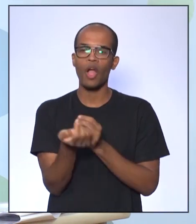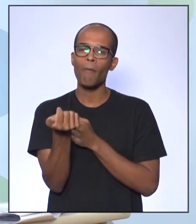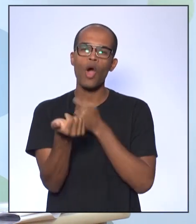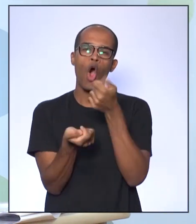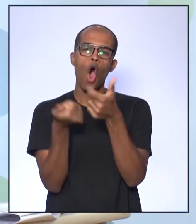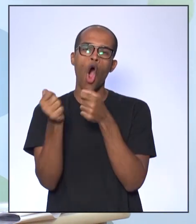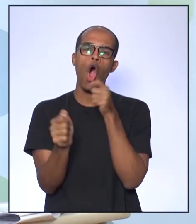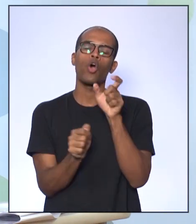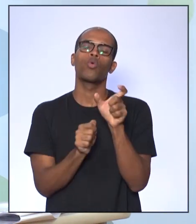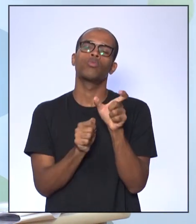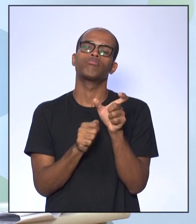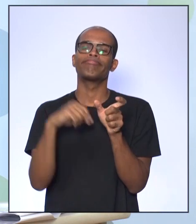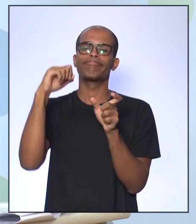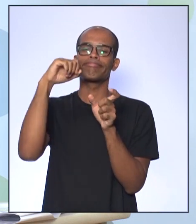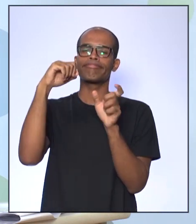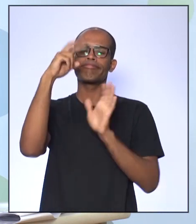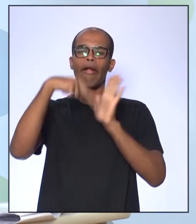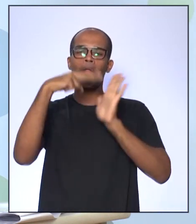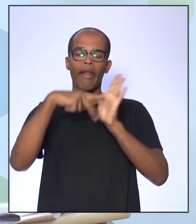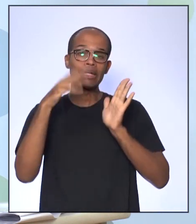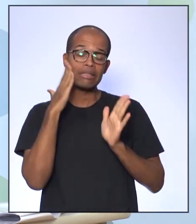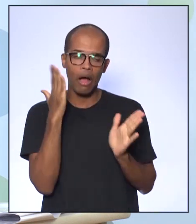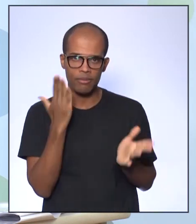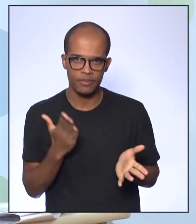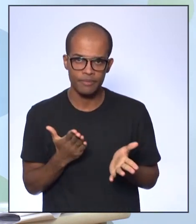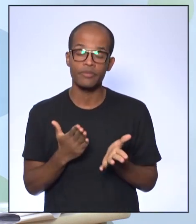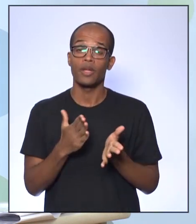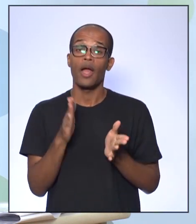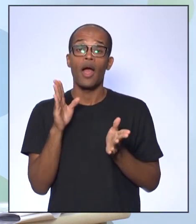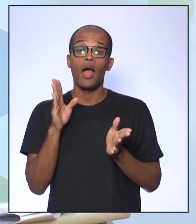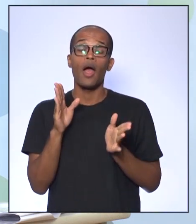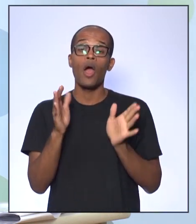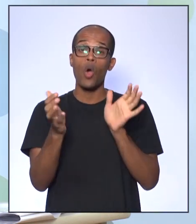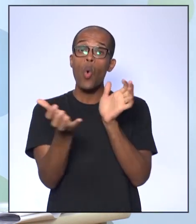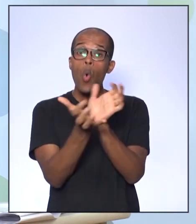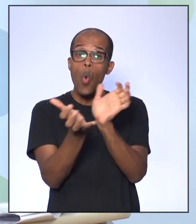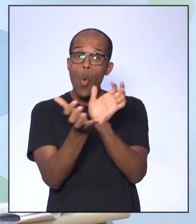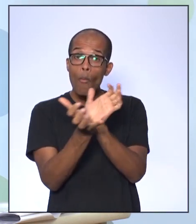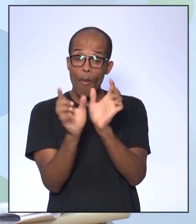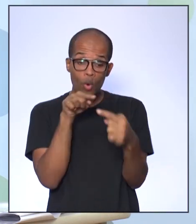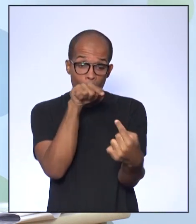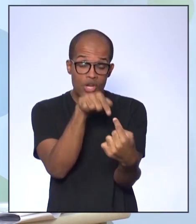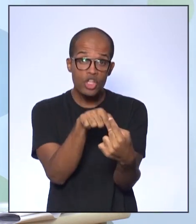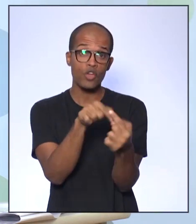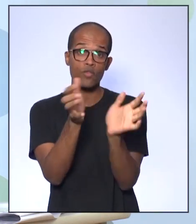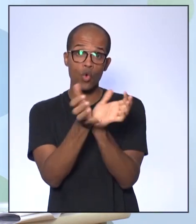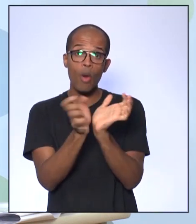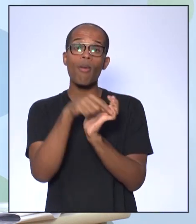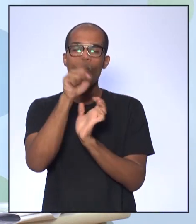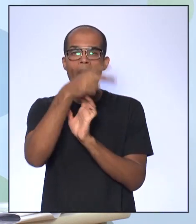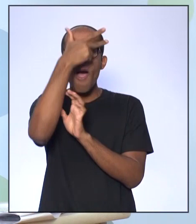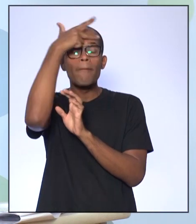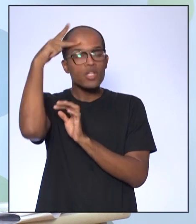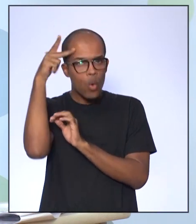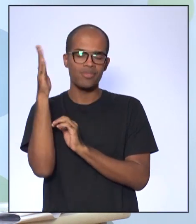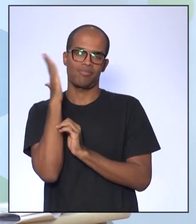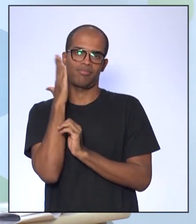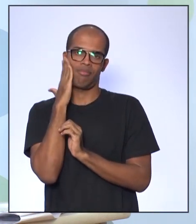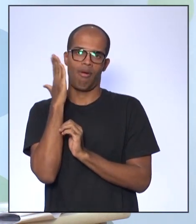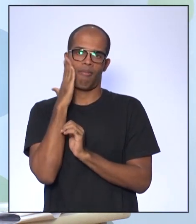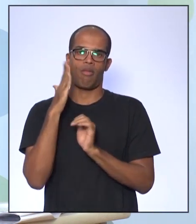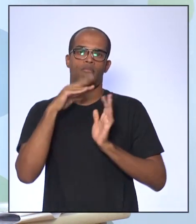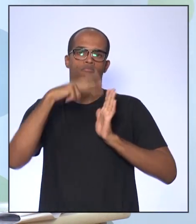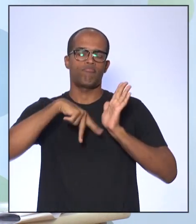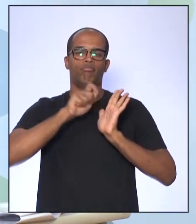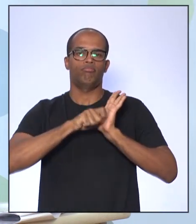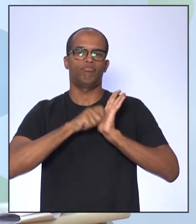alfabetizadas. Exatamente. Então, na realidade, o público-alvo naquela época, pessoas alfabetizadas, né? Hoje,